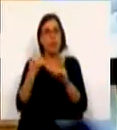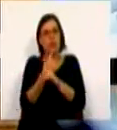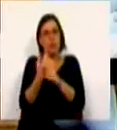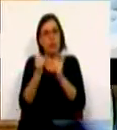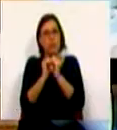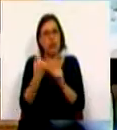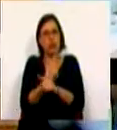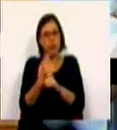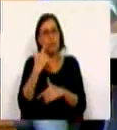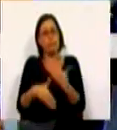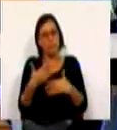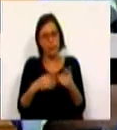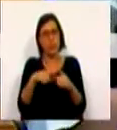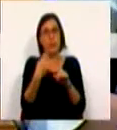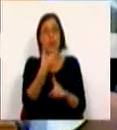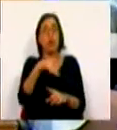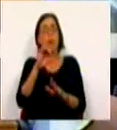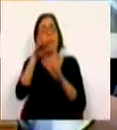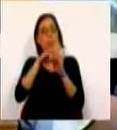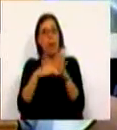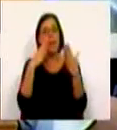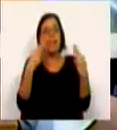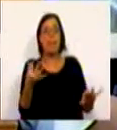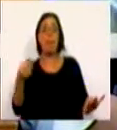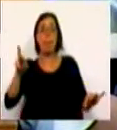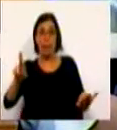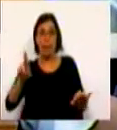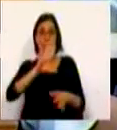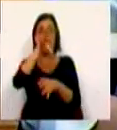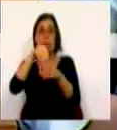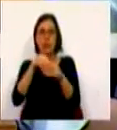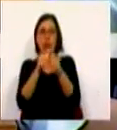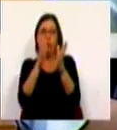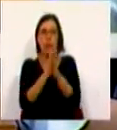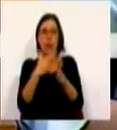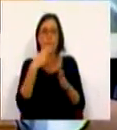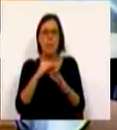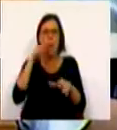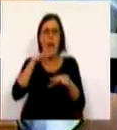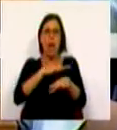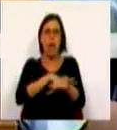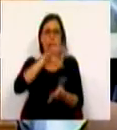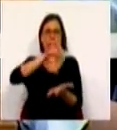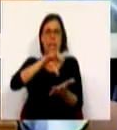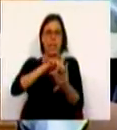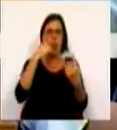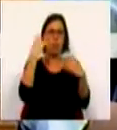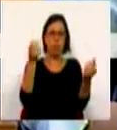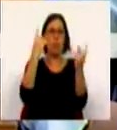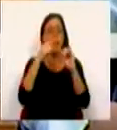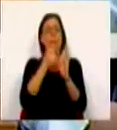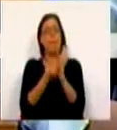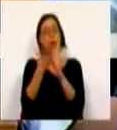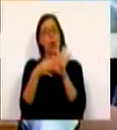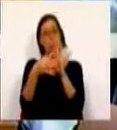administrativa, continuaremos em 2018 com o programa Simplex, envolvendo toda a administração pública central e ainda medidas